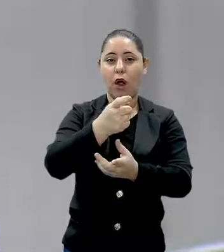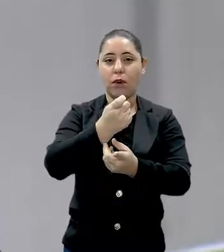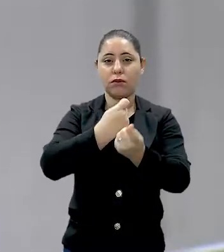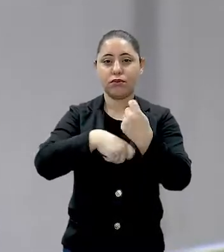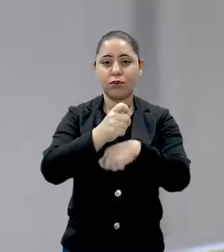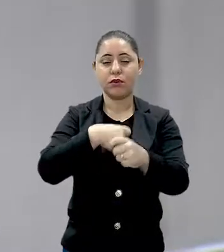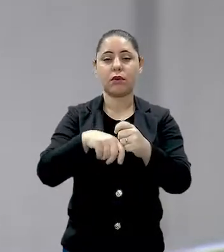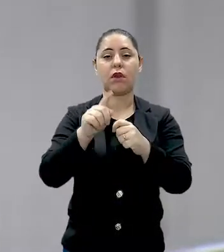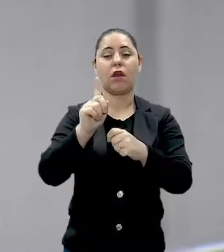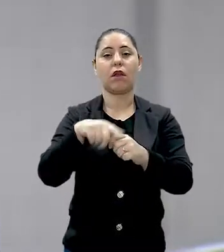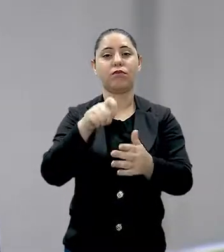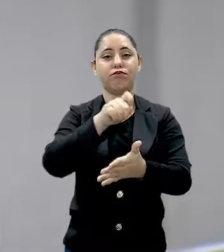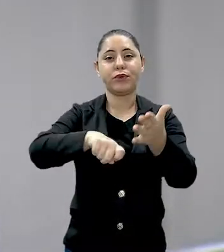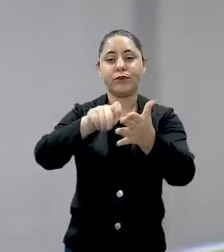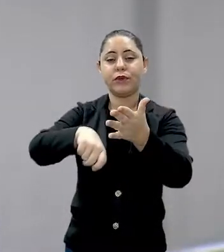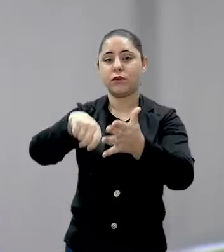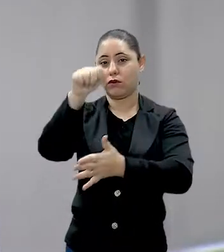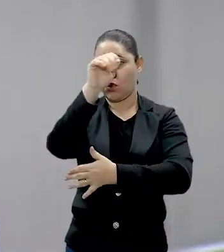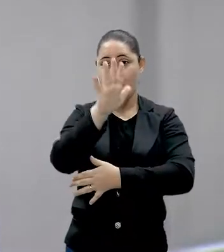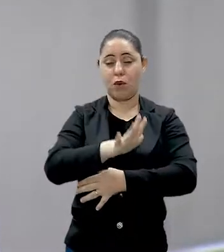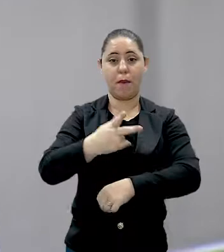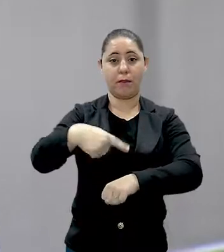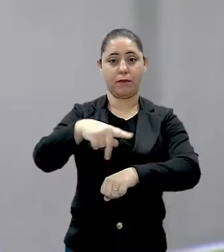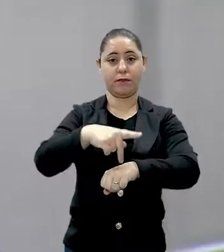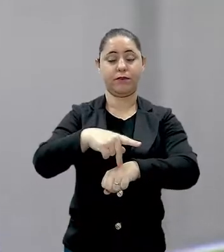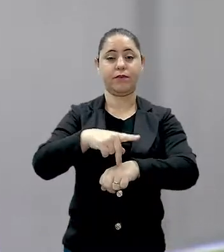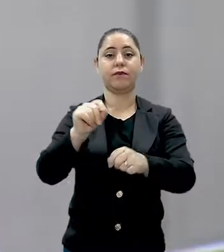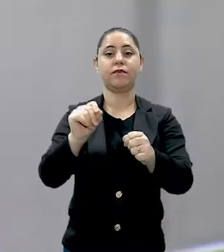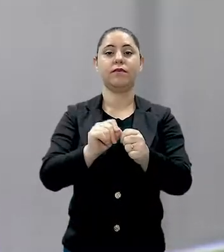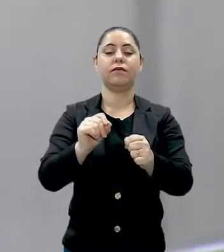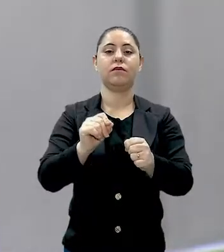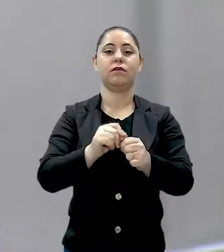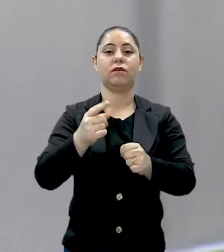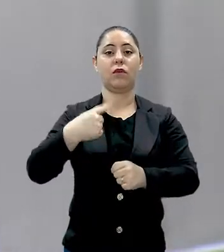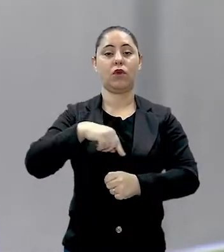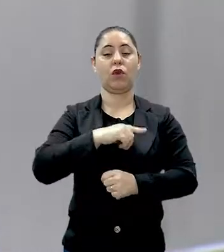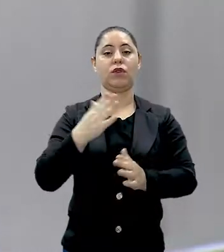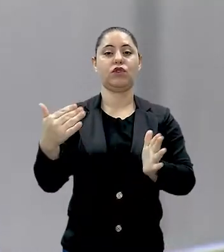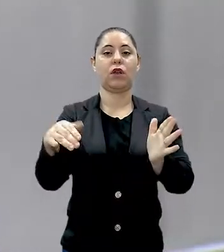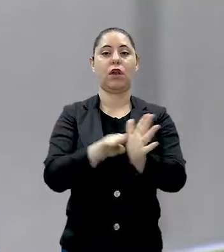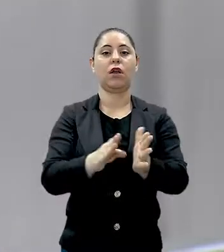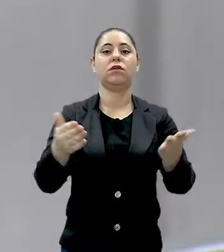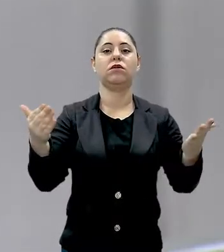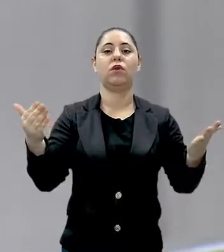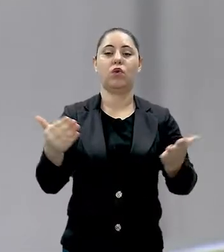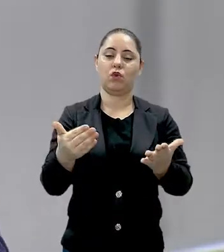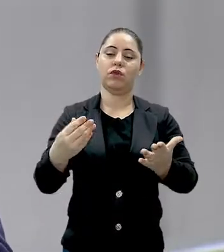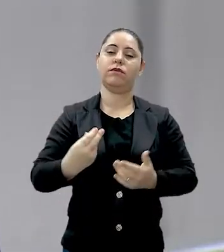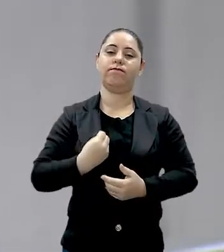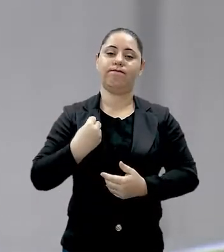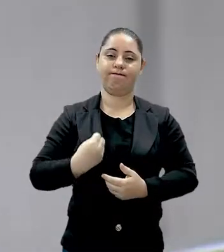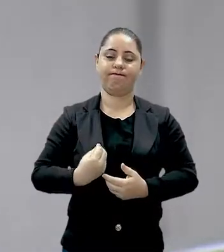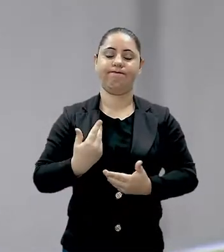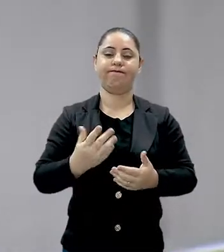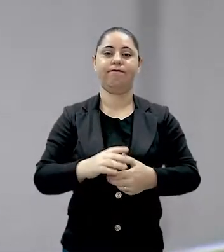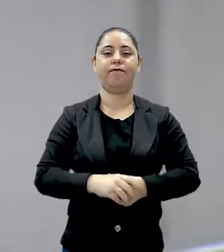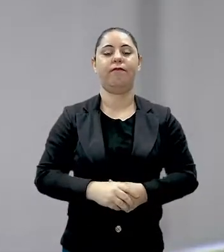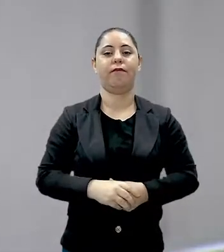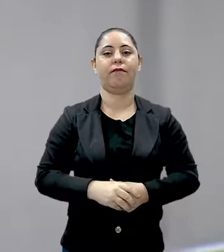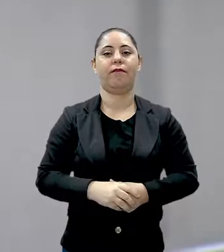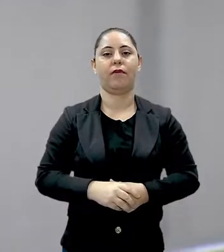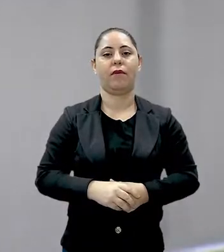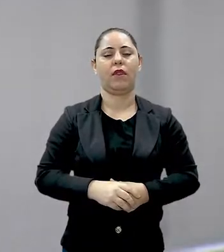tributária, principalmente no nosso país, fez com que nós chegássemos a essa situação que nós